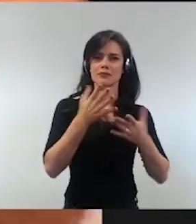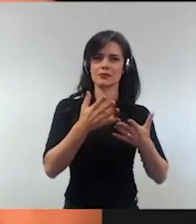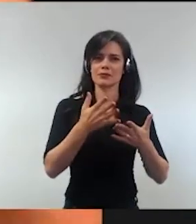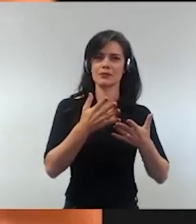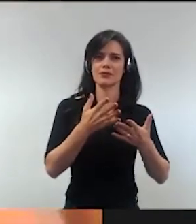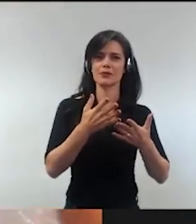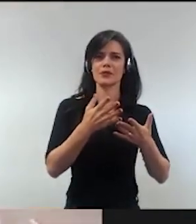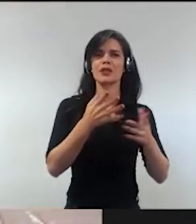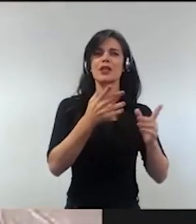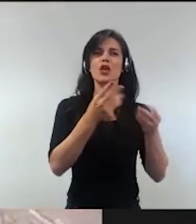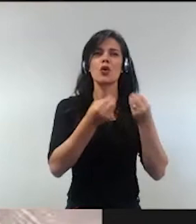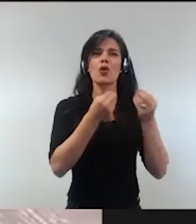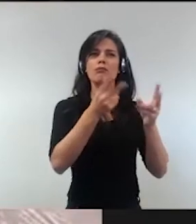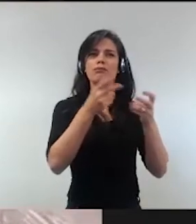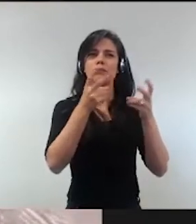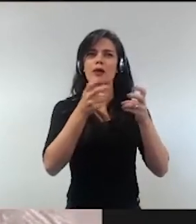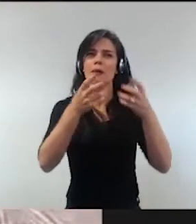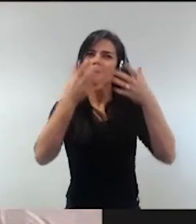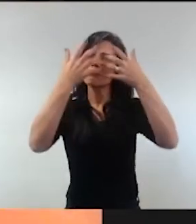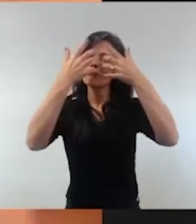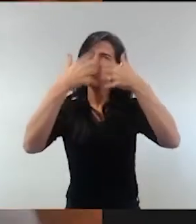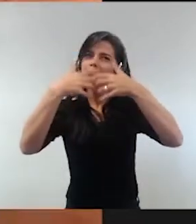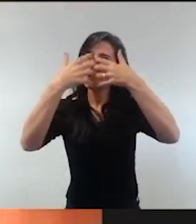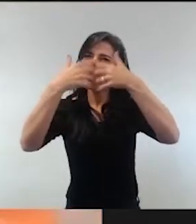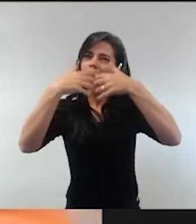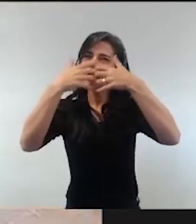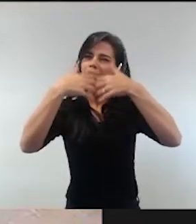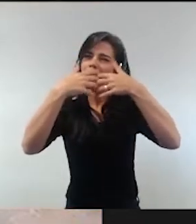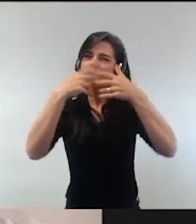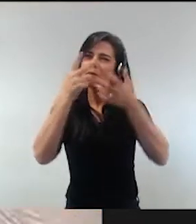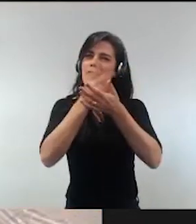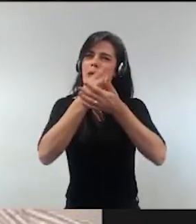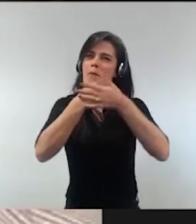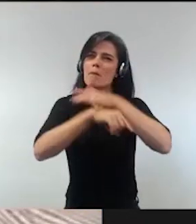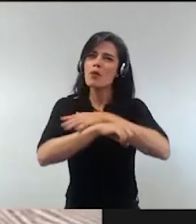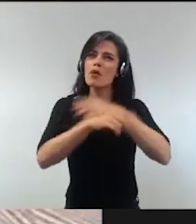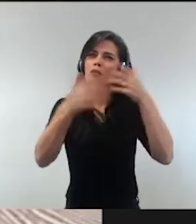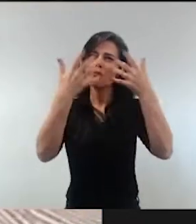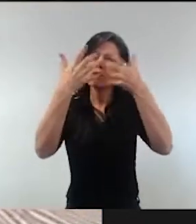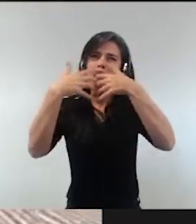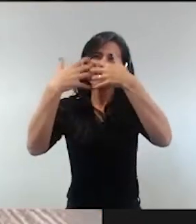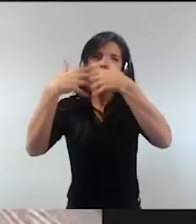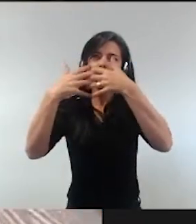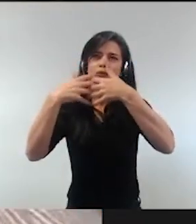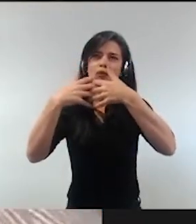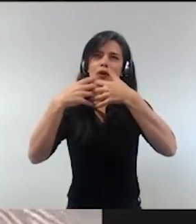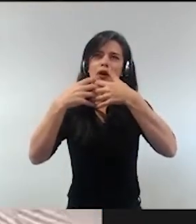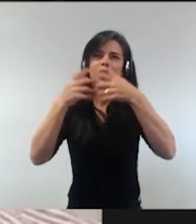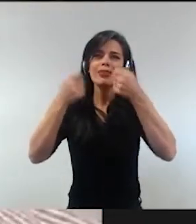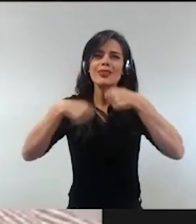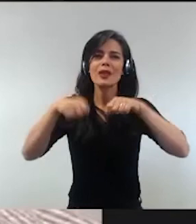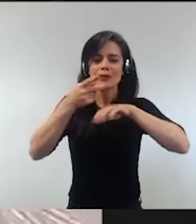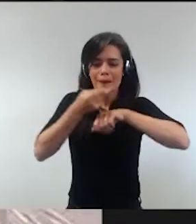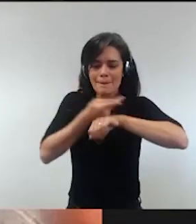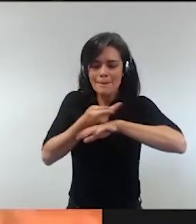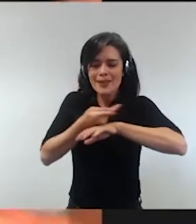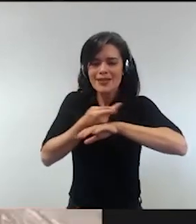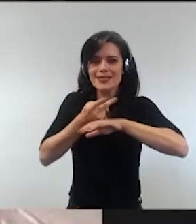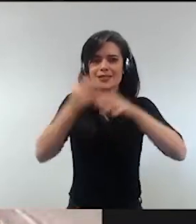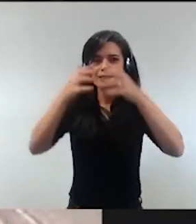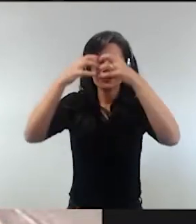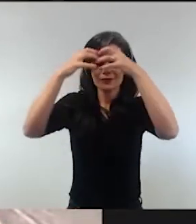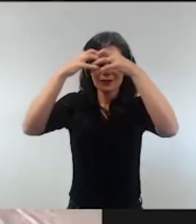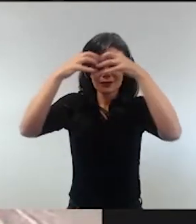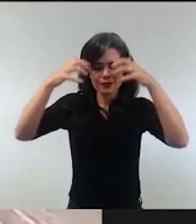os fatos mentais, mesmo de natureza profunda, não podem ser descobertos pelo psicólogo, porque,